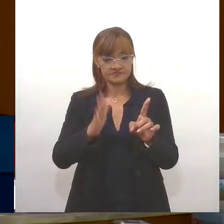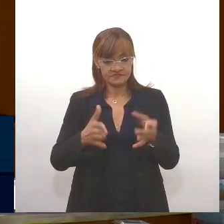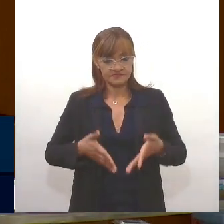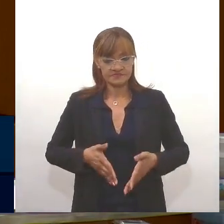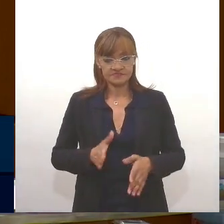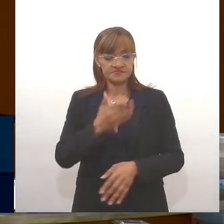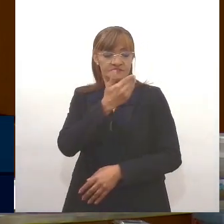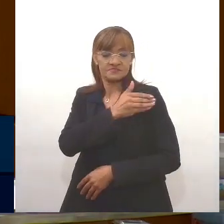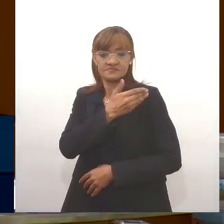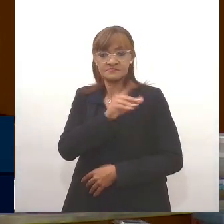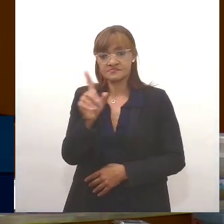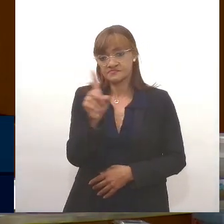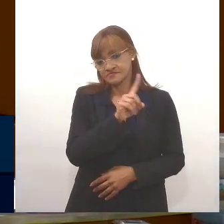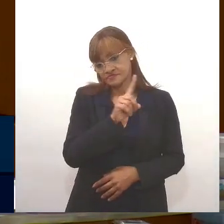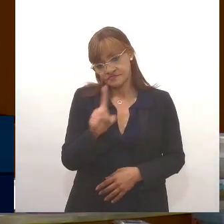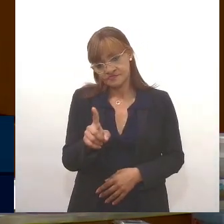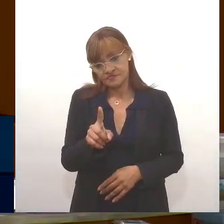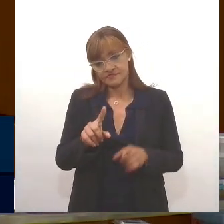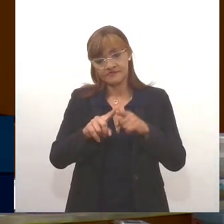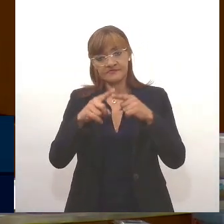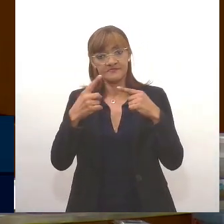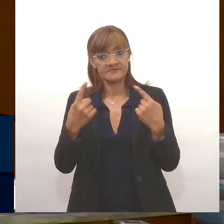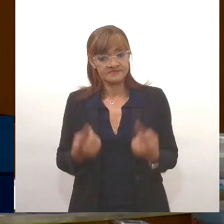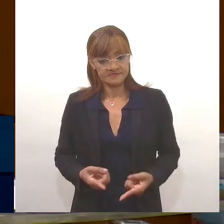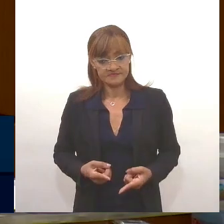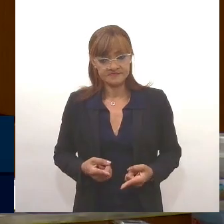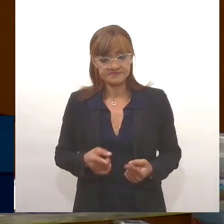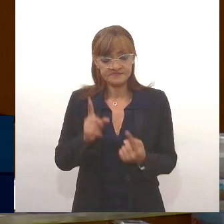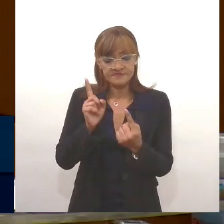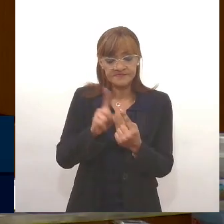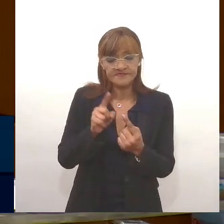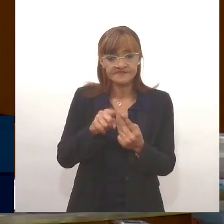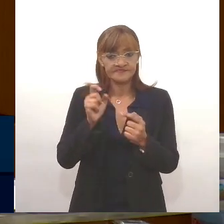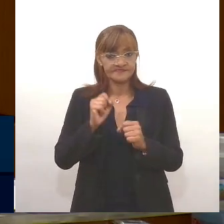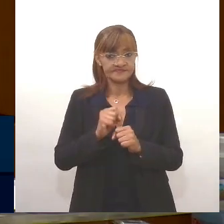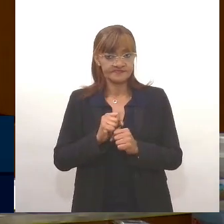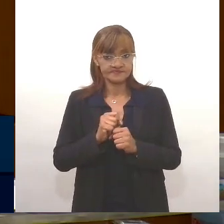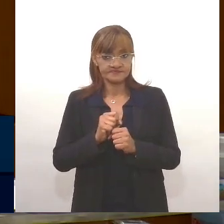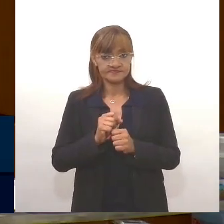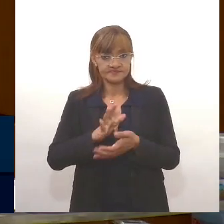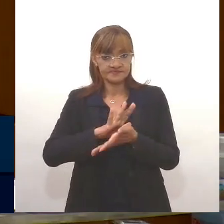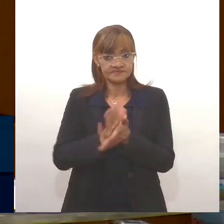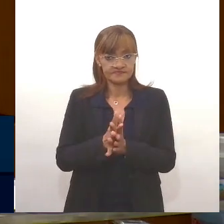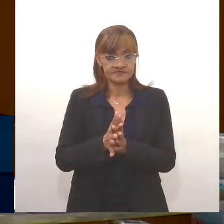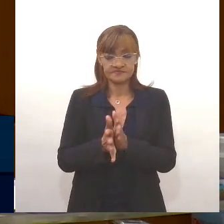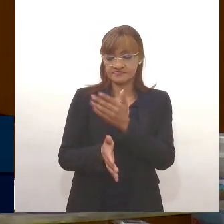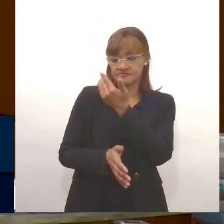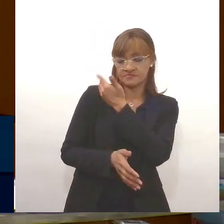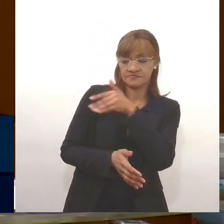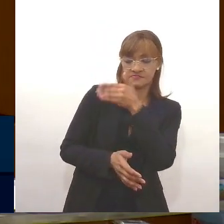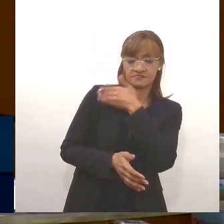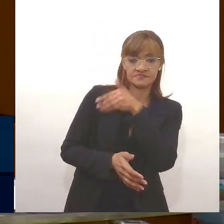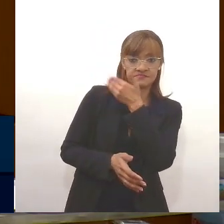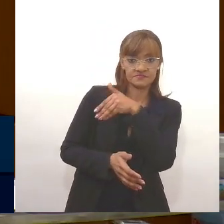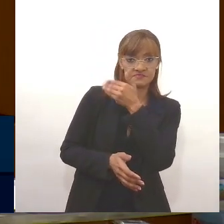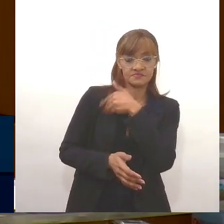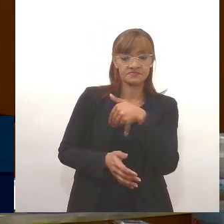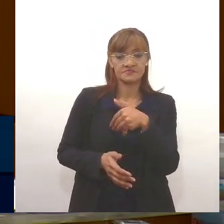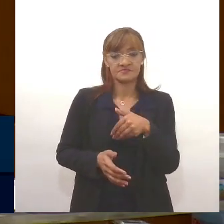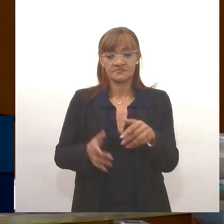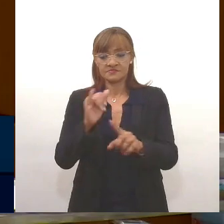infelizmente todo esse tipo de comportamento de preconceito discriminação bullying ele é